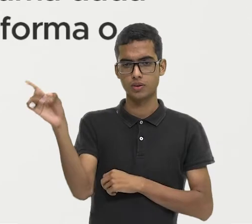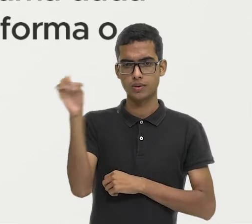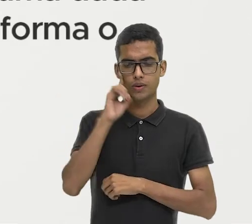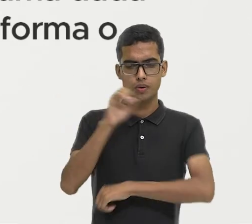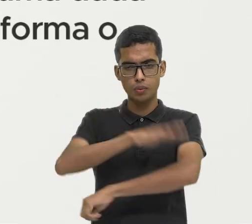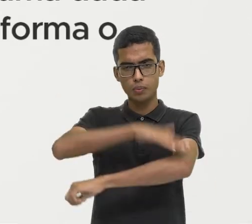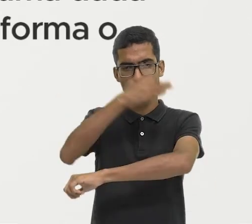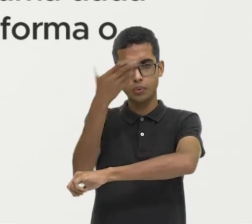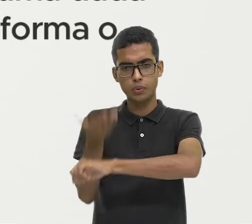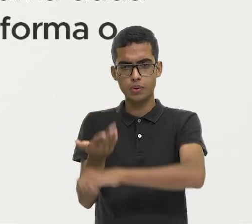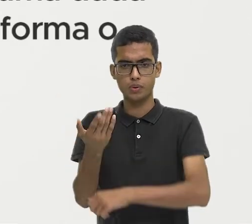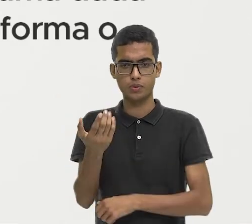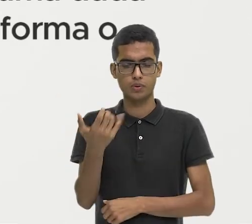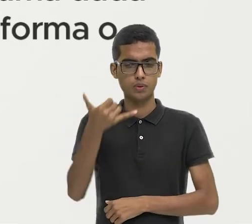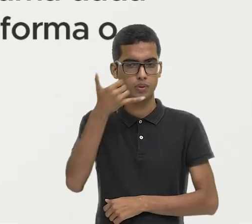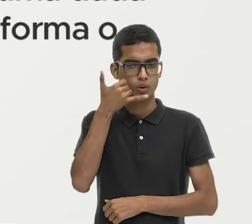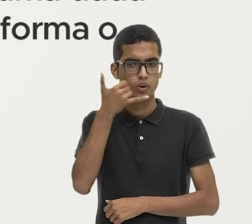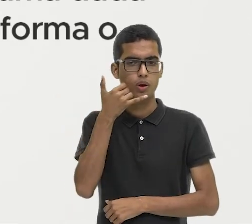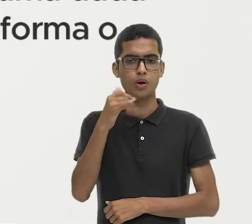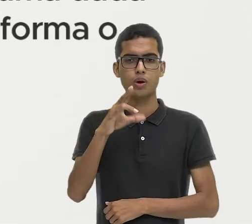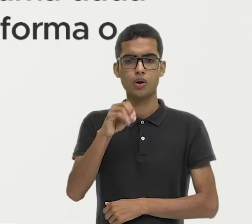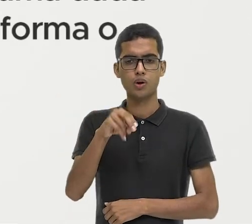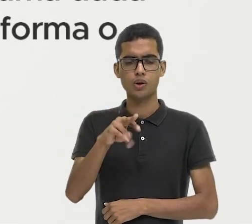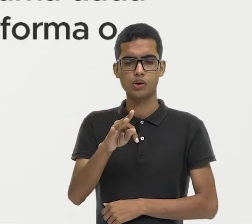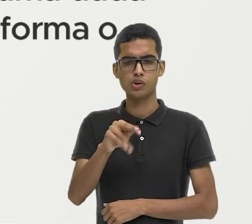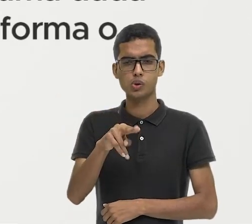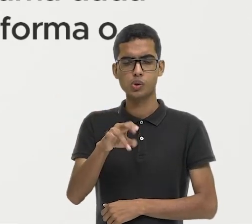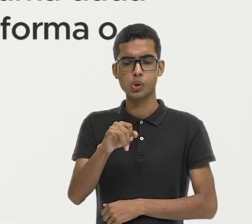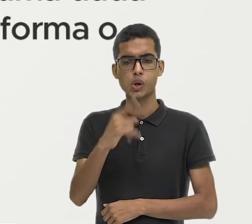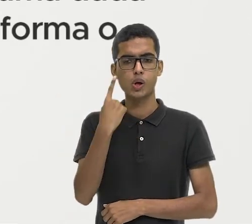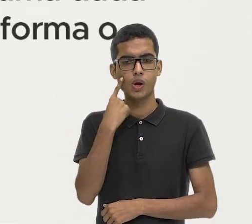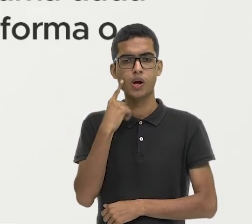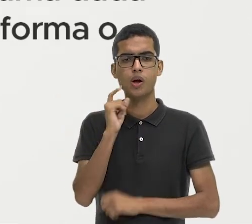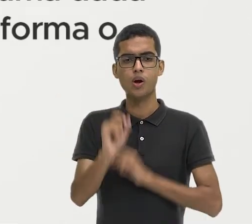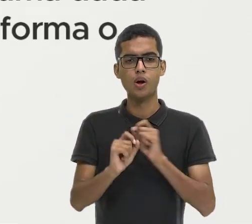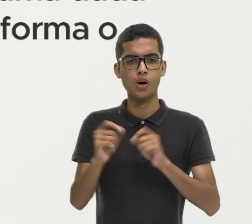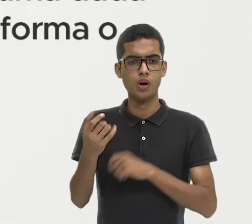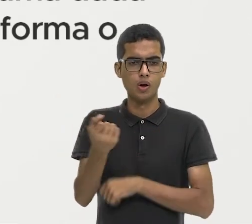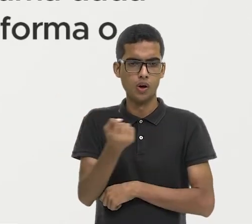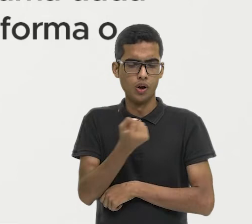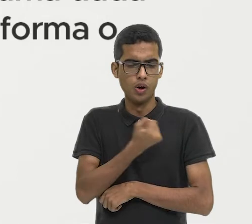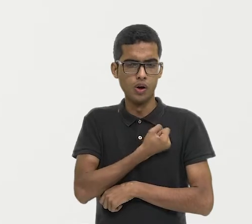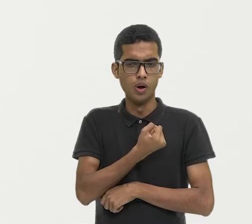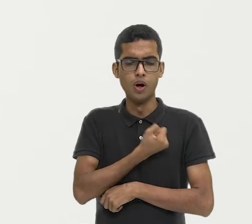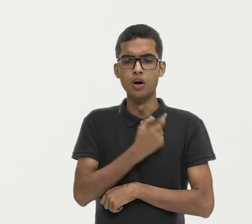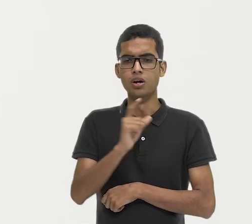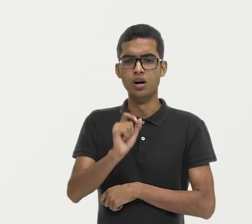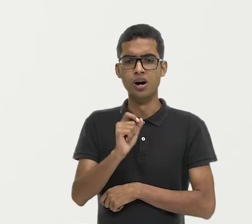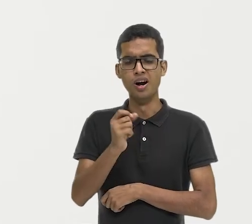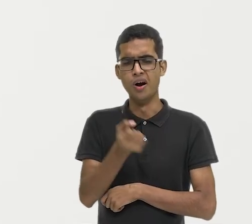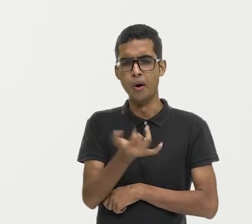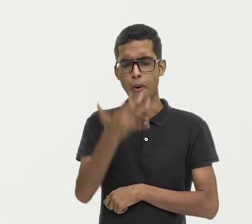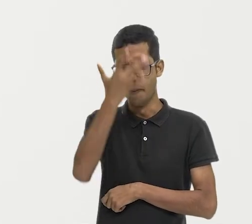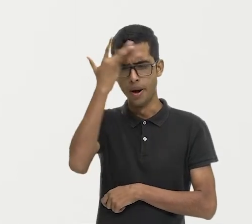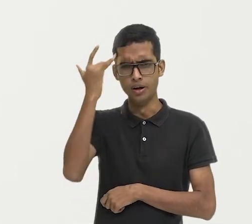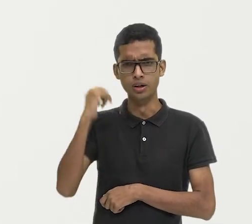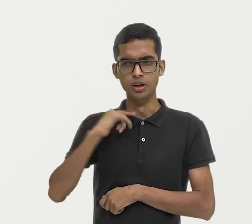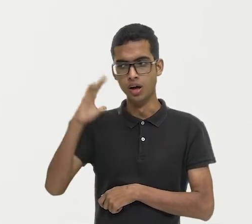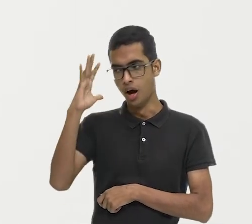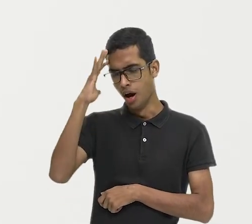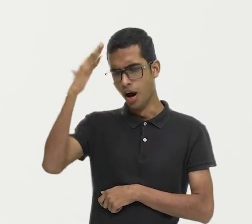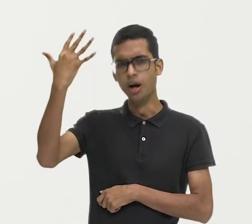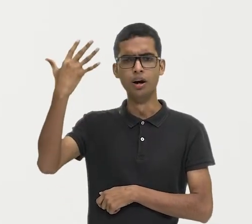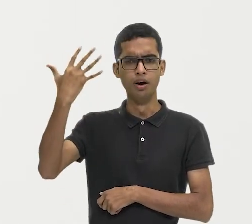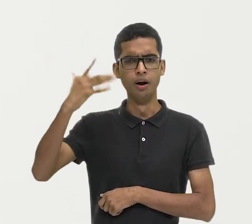no dia. O de linha contínua é o de reclamações resolvidas no mesmo dia. Então,